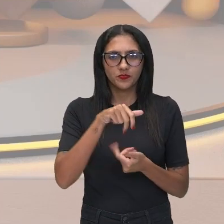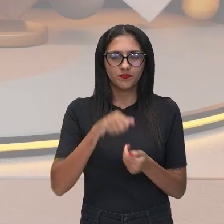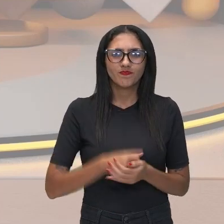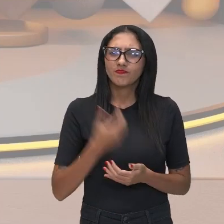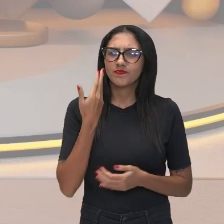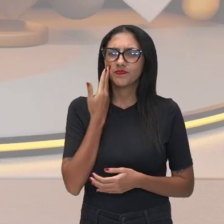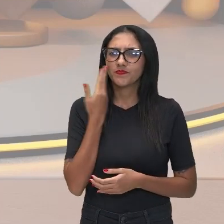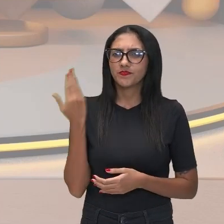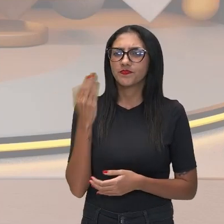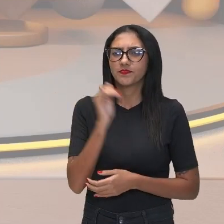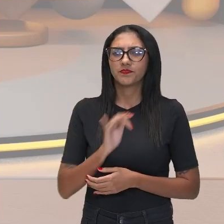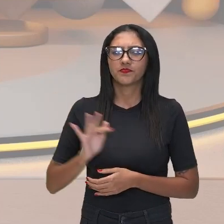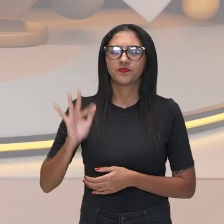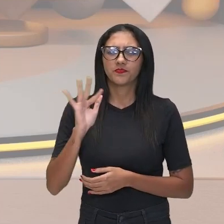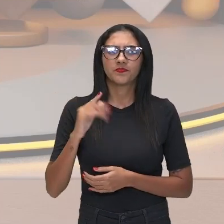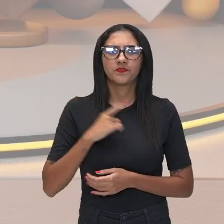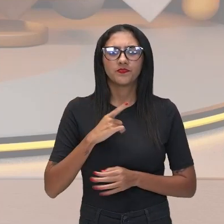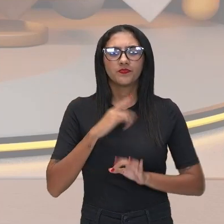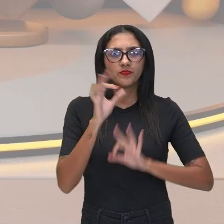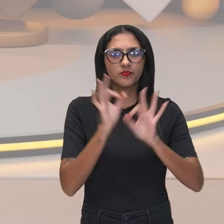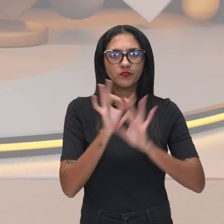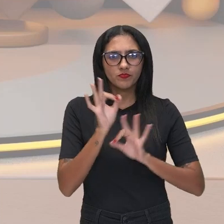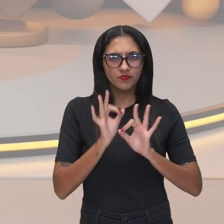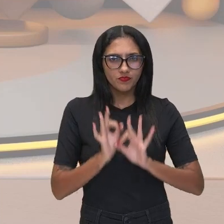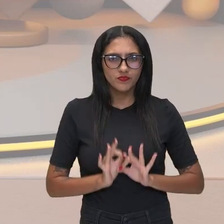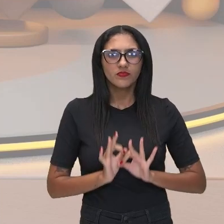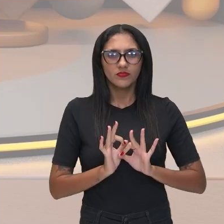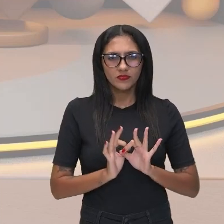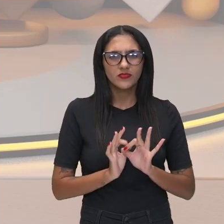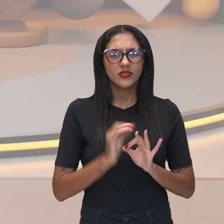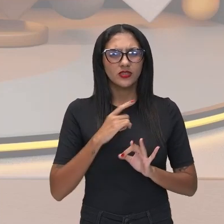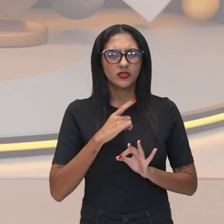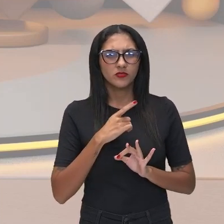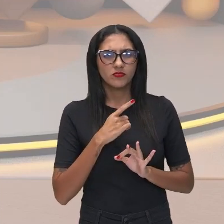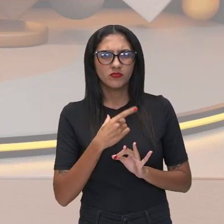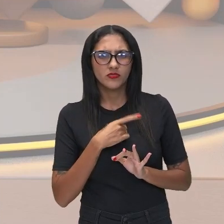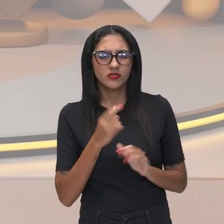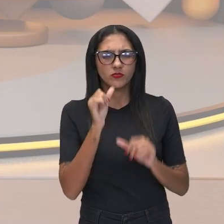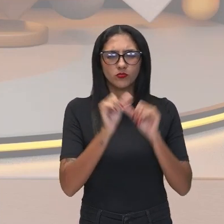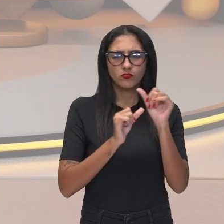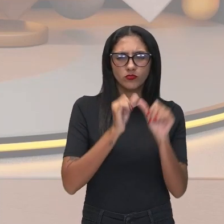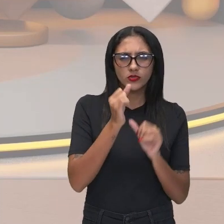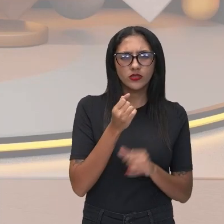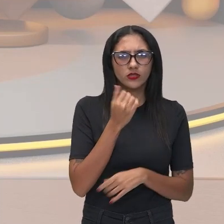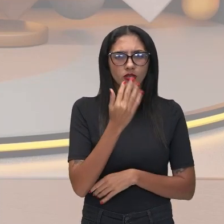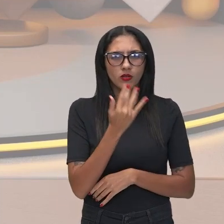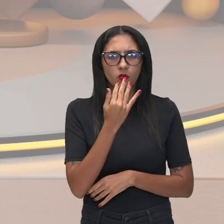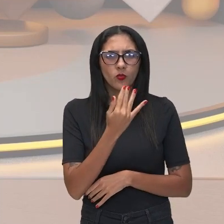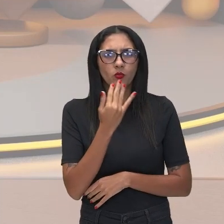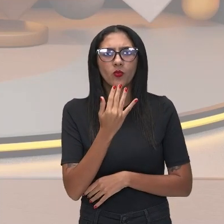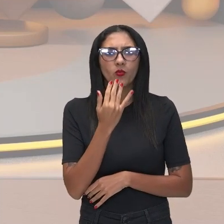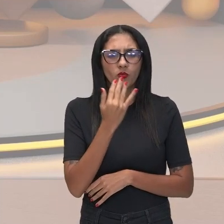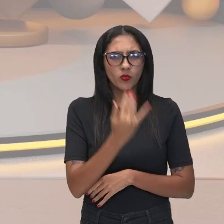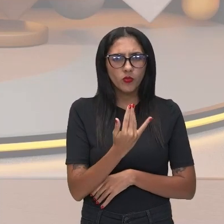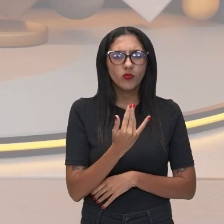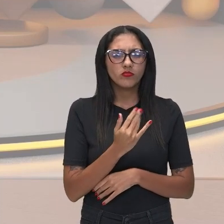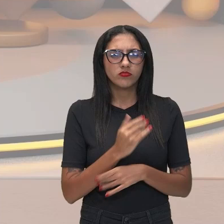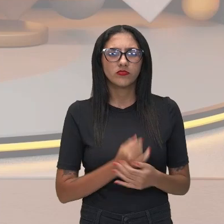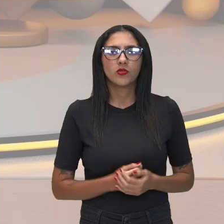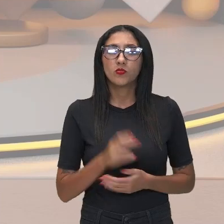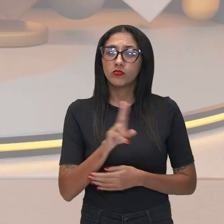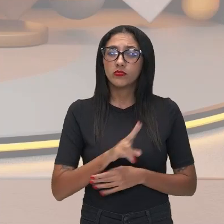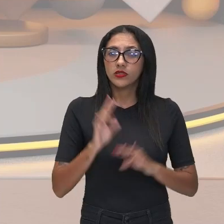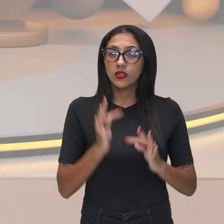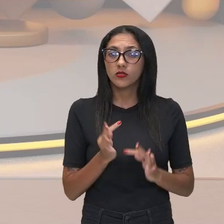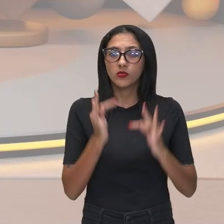foram aí ricamente trabalhadas, lá do preto e branco, né? Elas vão sendo recoloridas aí artificialmente, digitalmente, e